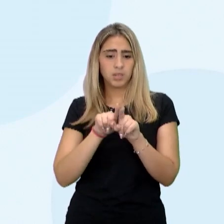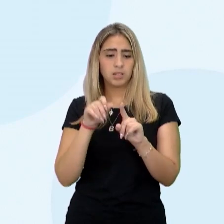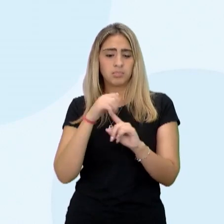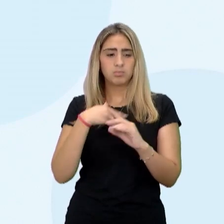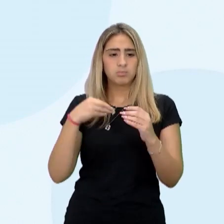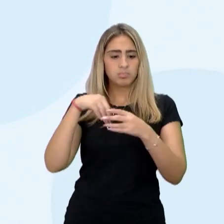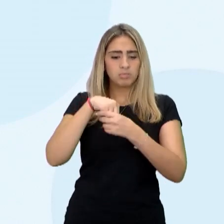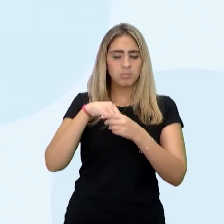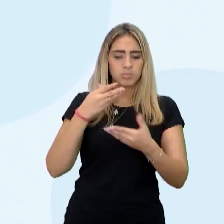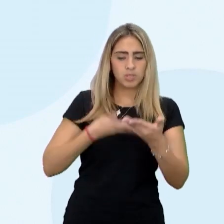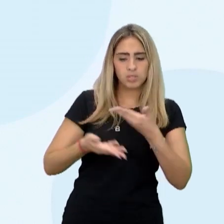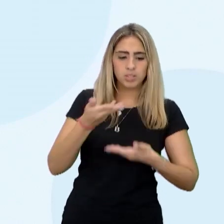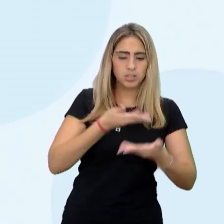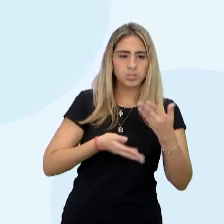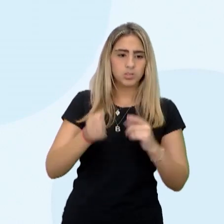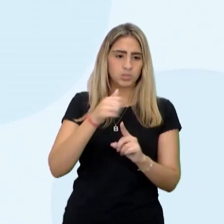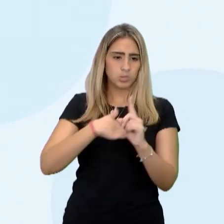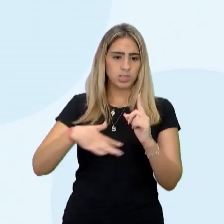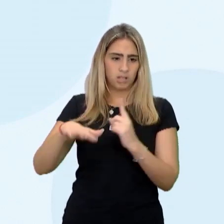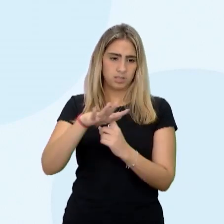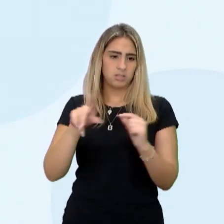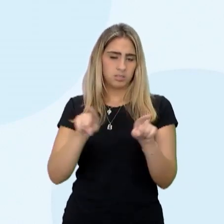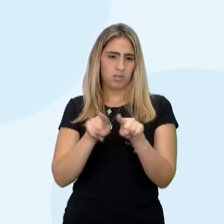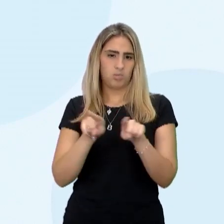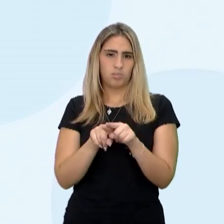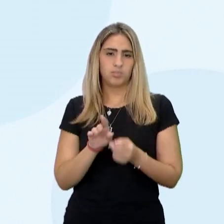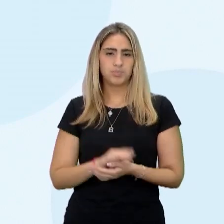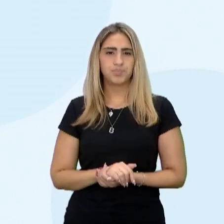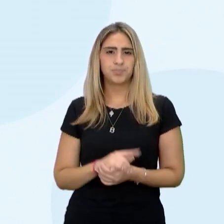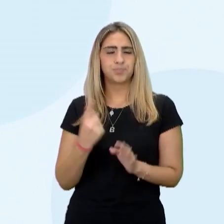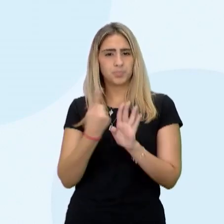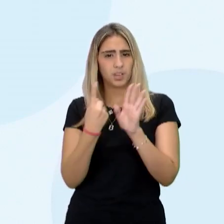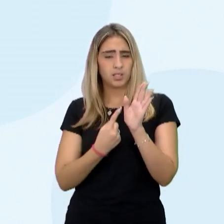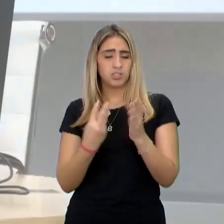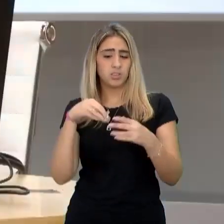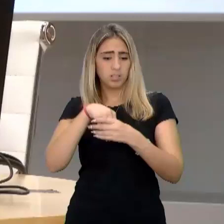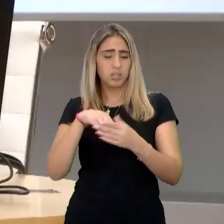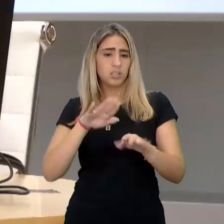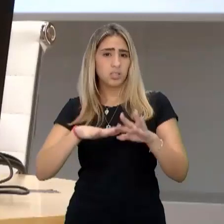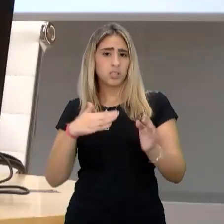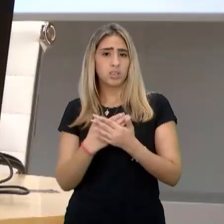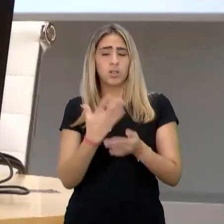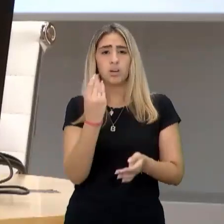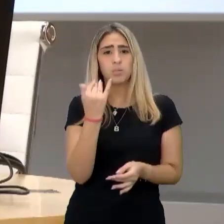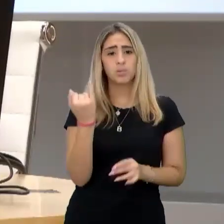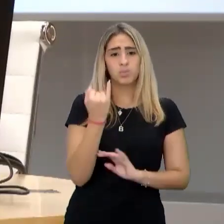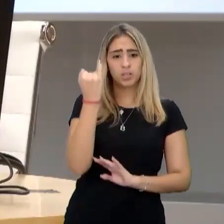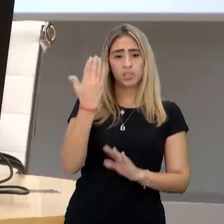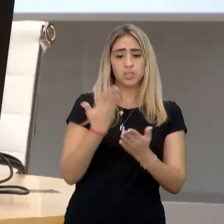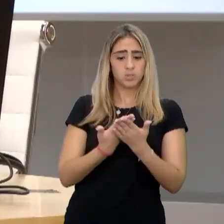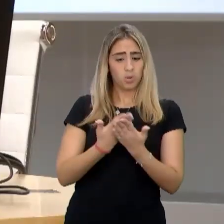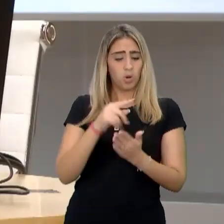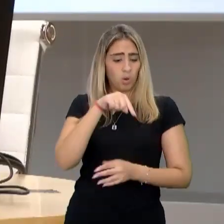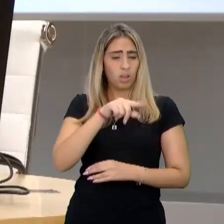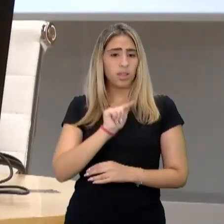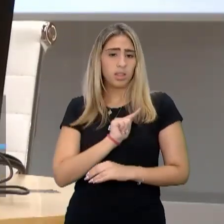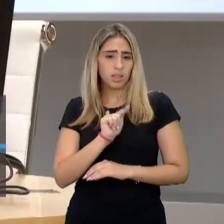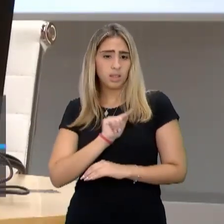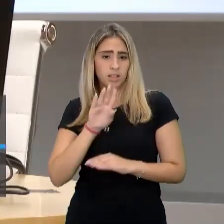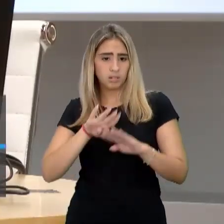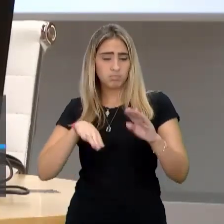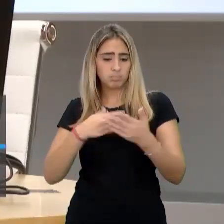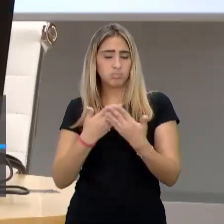Né? Aqui, eu vou falar especificamente agora da agenda da escola. Né? É muito importante a escola ter uma agenda para ela